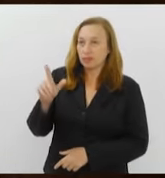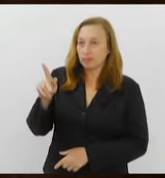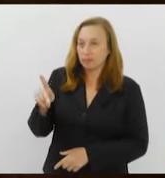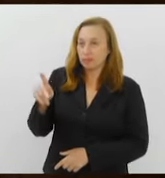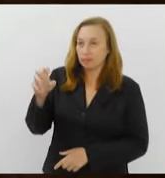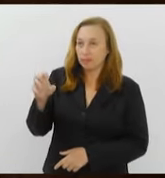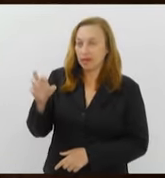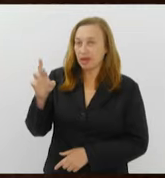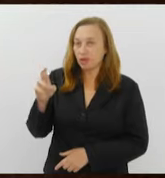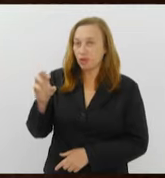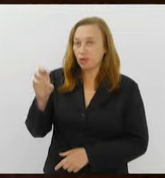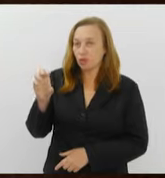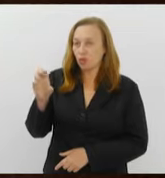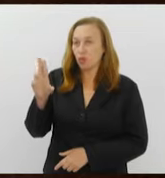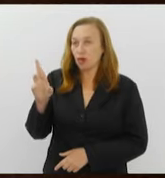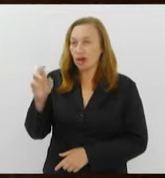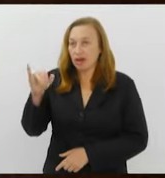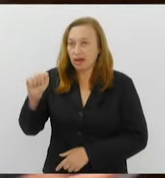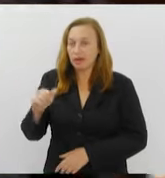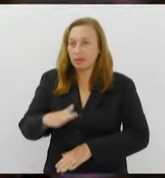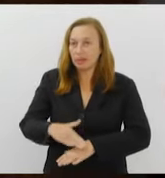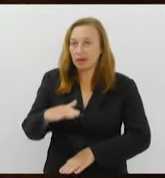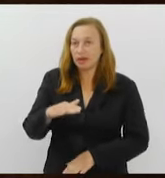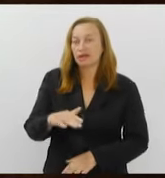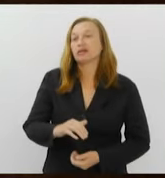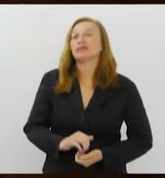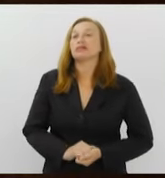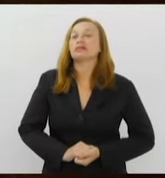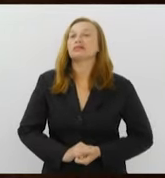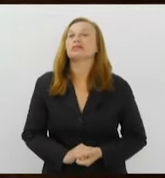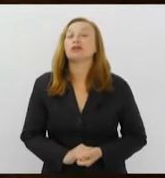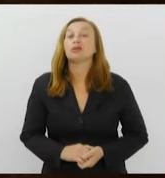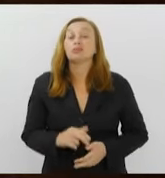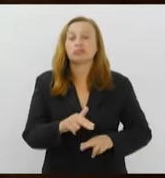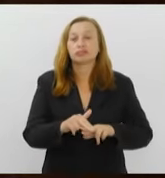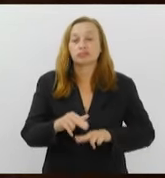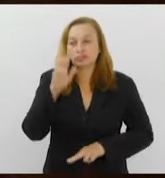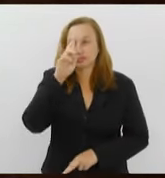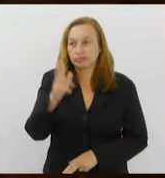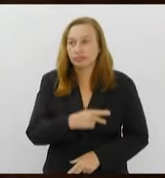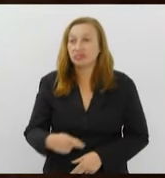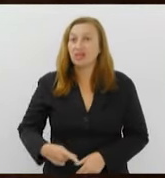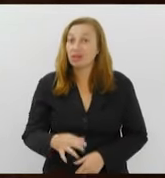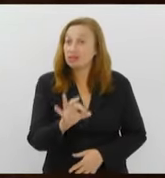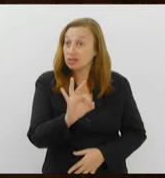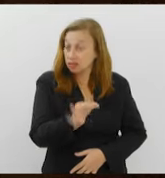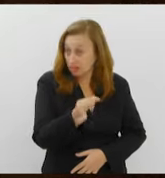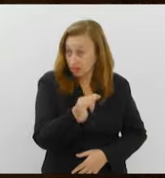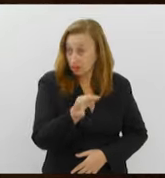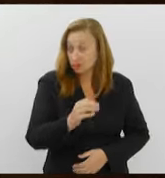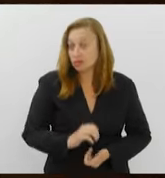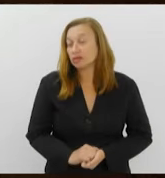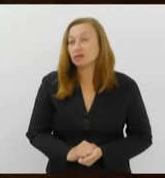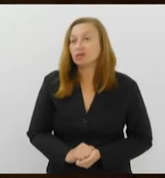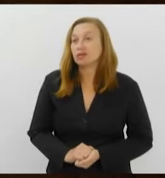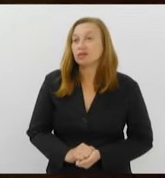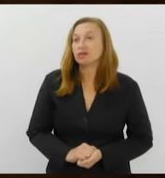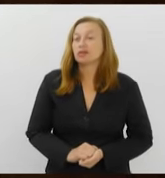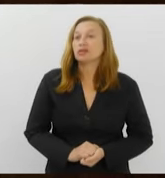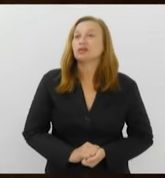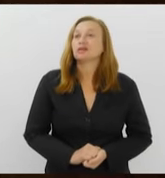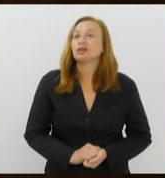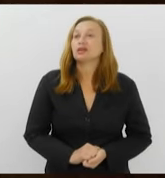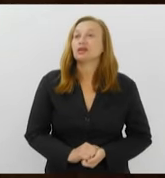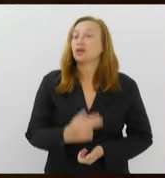mil estabelecimentos aqui no nosso Estado. Portanto, presidente, é evidente que o ganho nutricional e